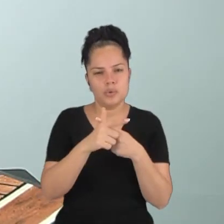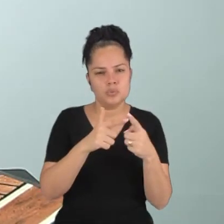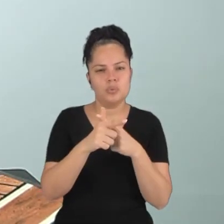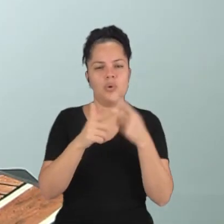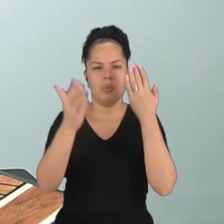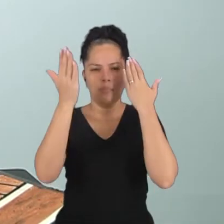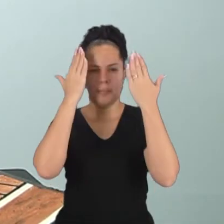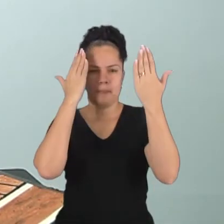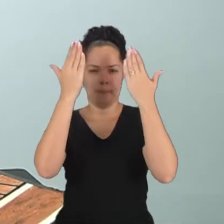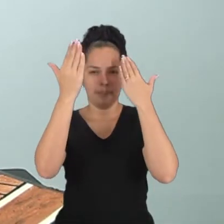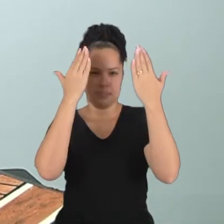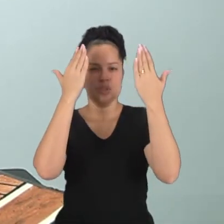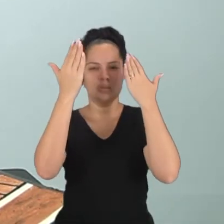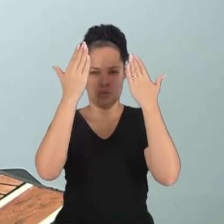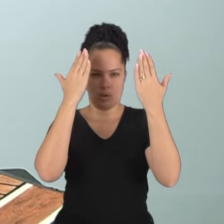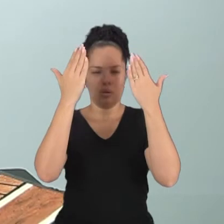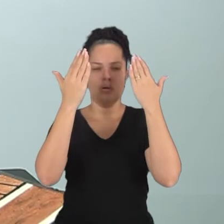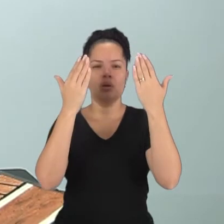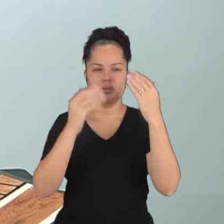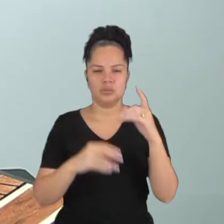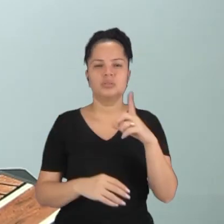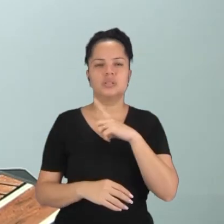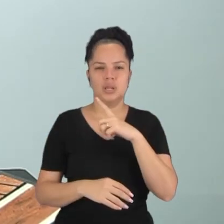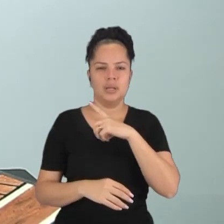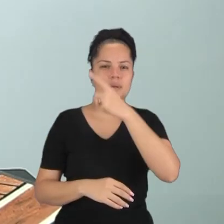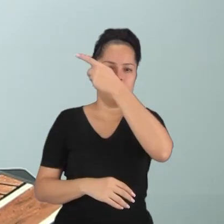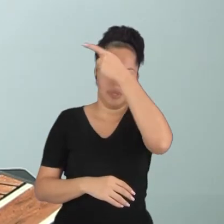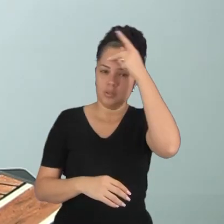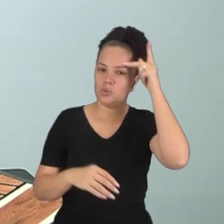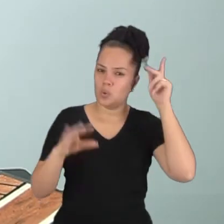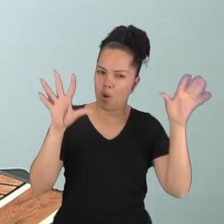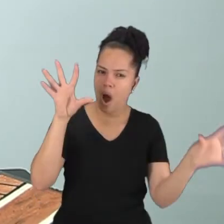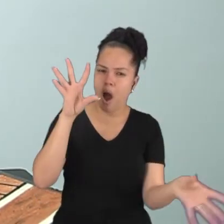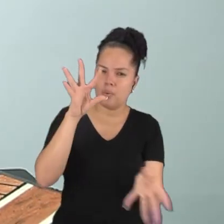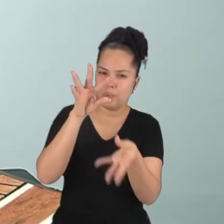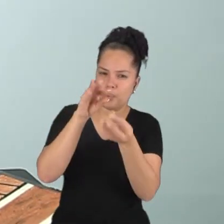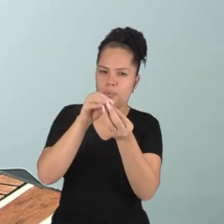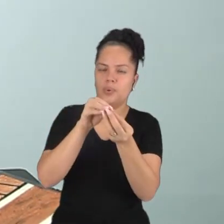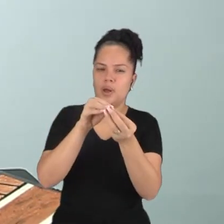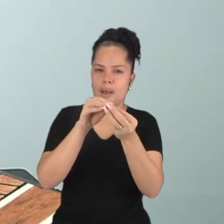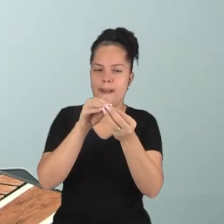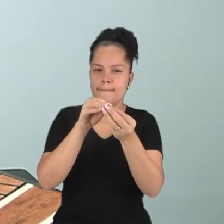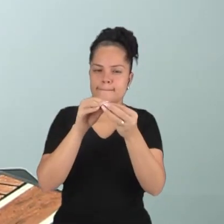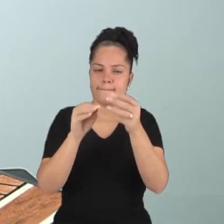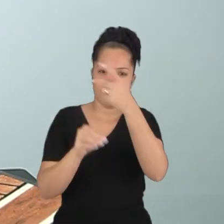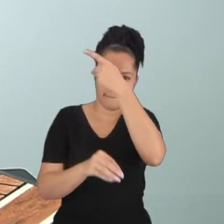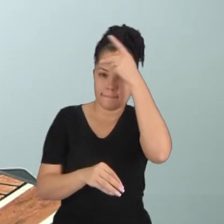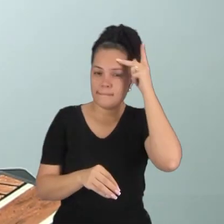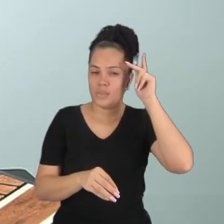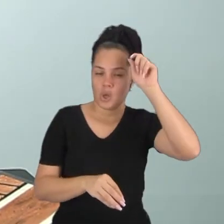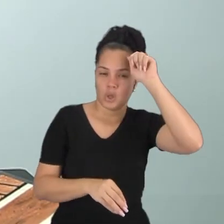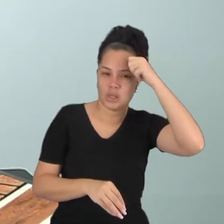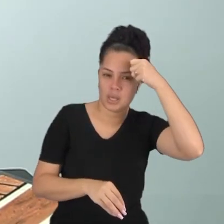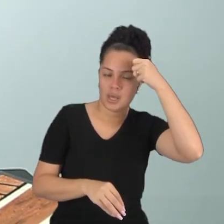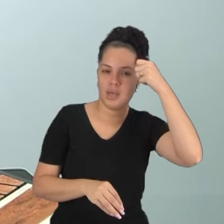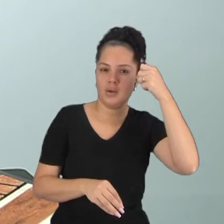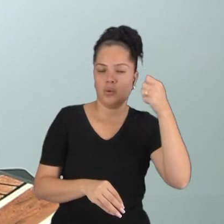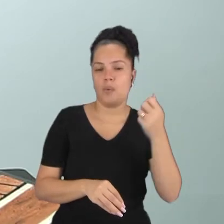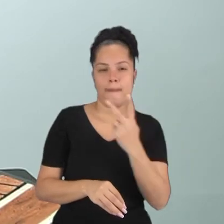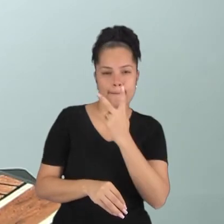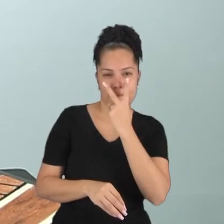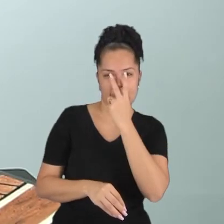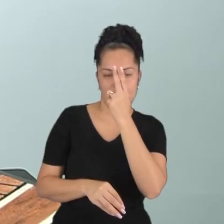Psicológico. As pessoas, elas relacionam, né, o negro hoje com o que ele foi, né,